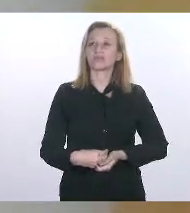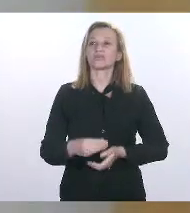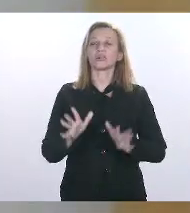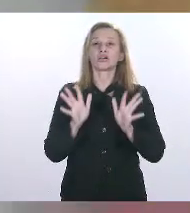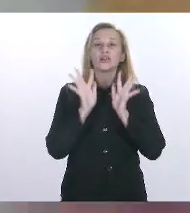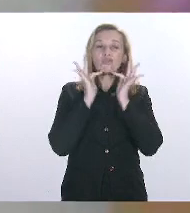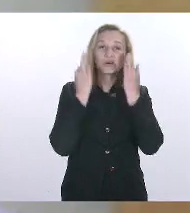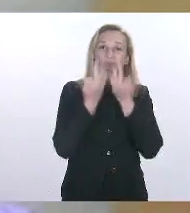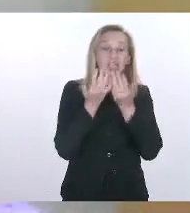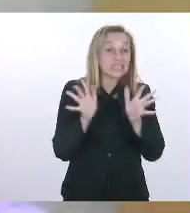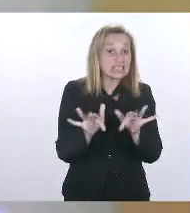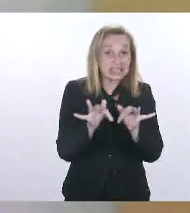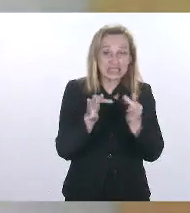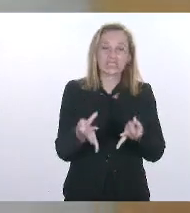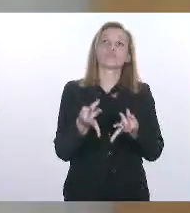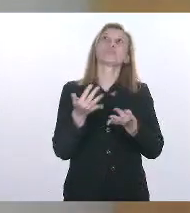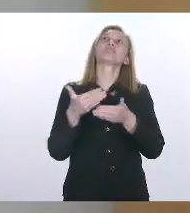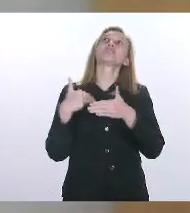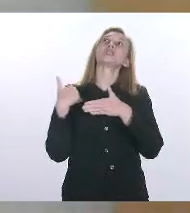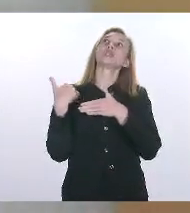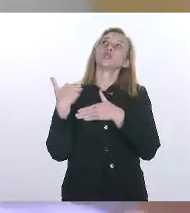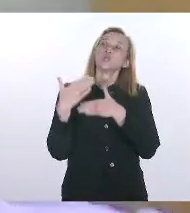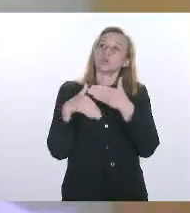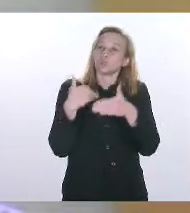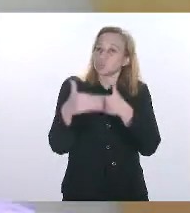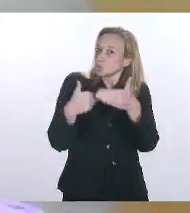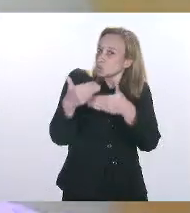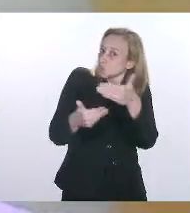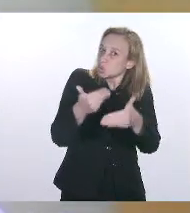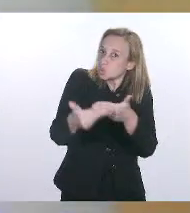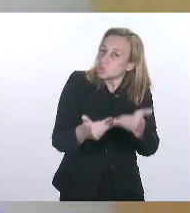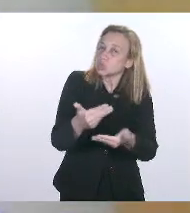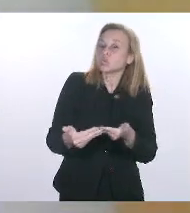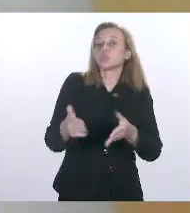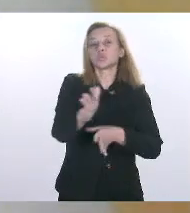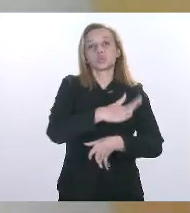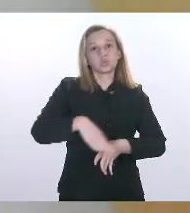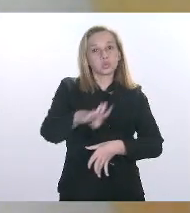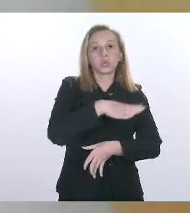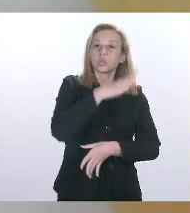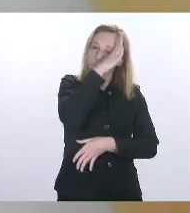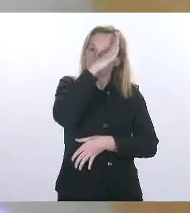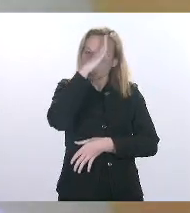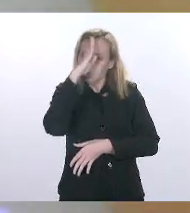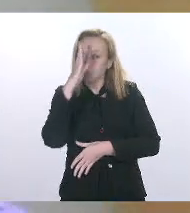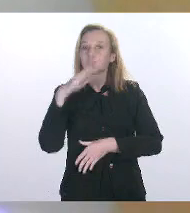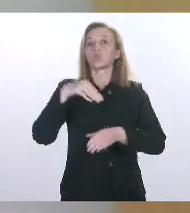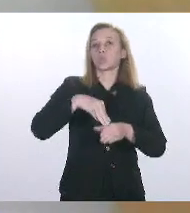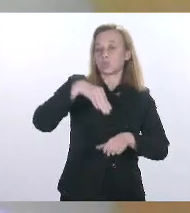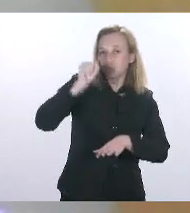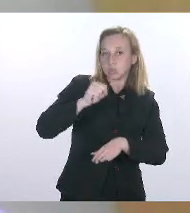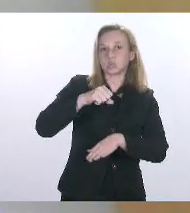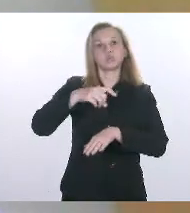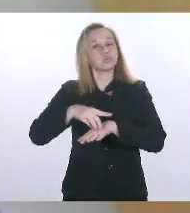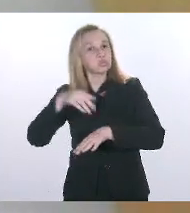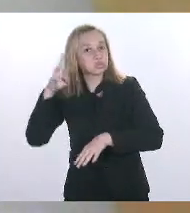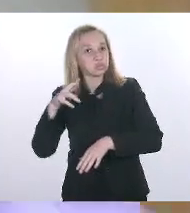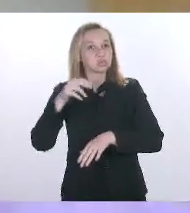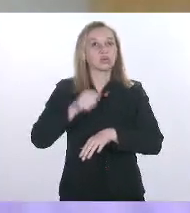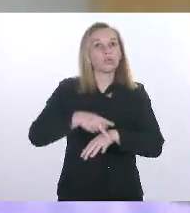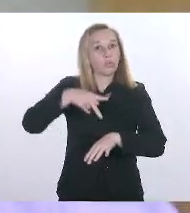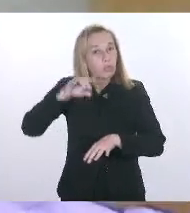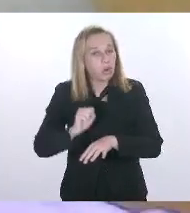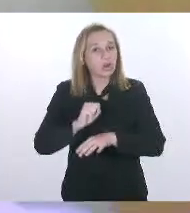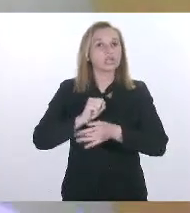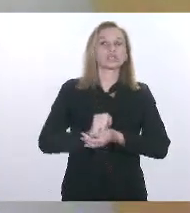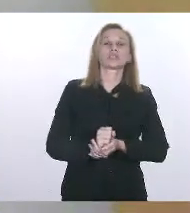modesta, fez um percurso bem-sucedido na área acadêmica, com mestrado, com doutorado,